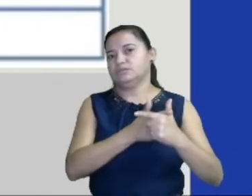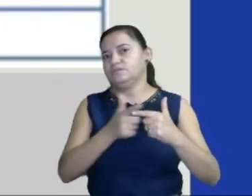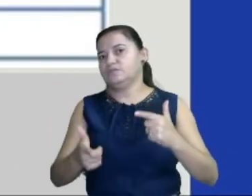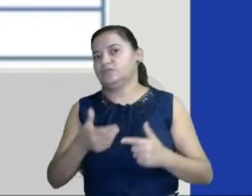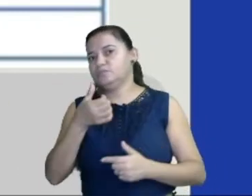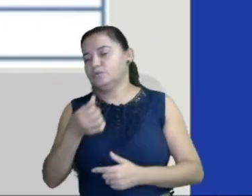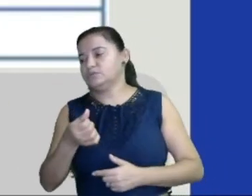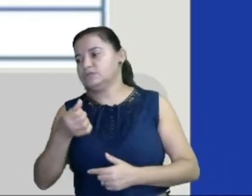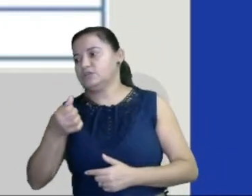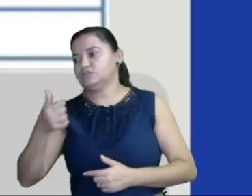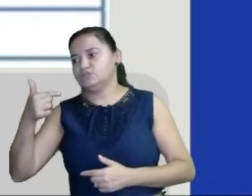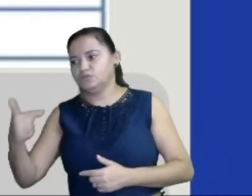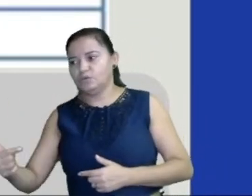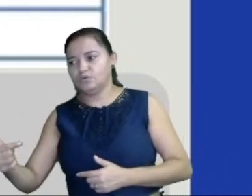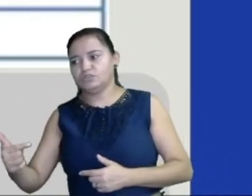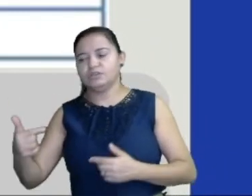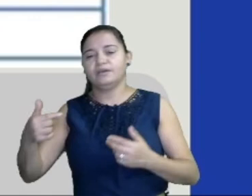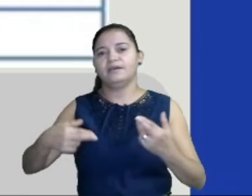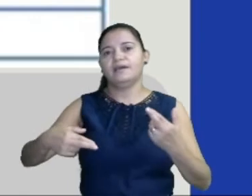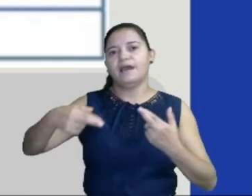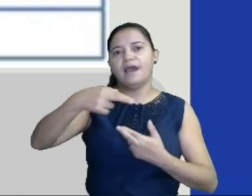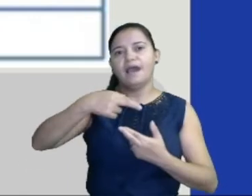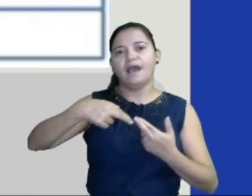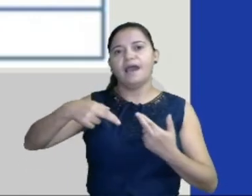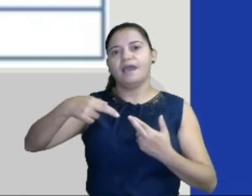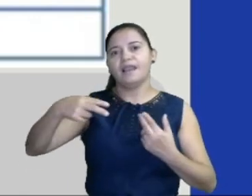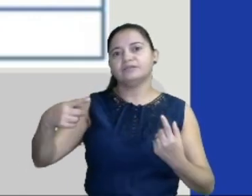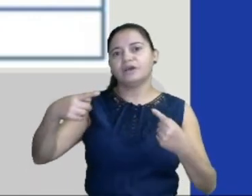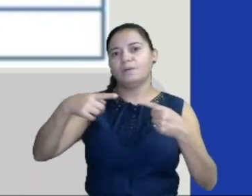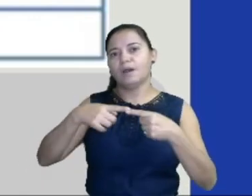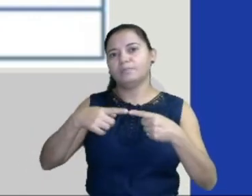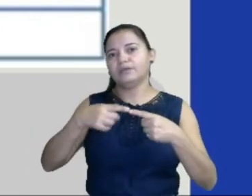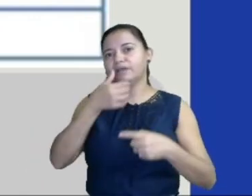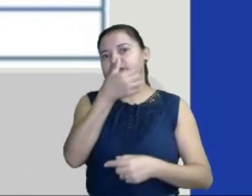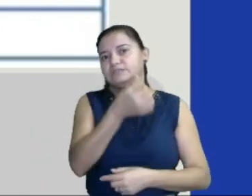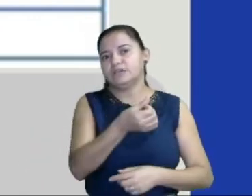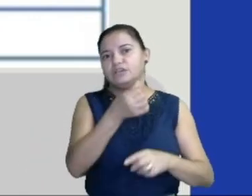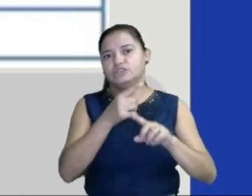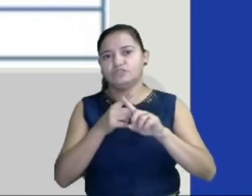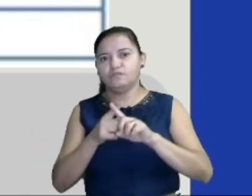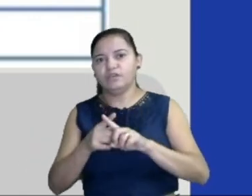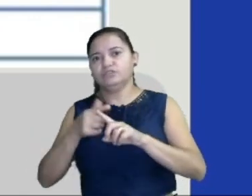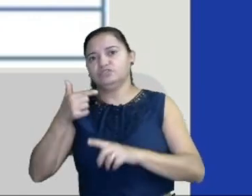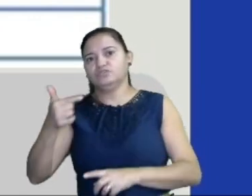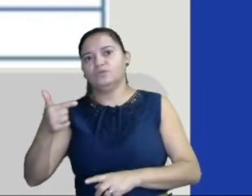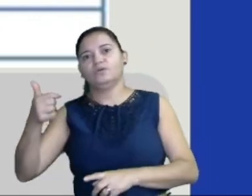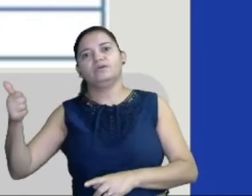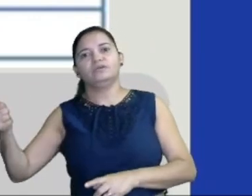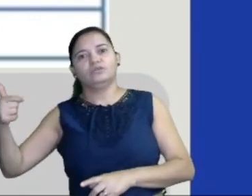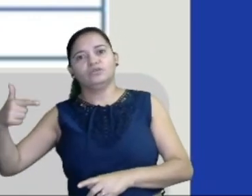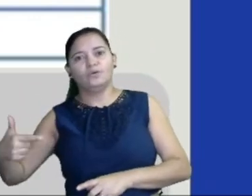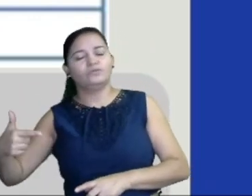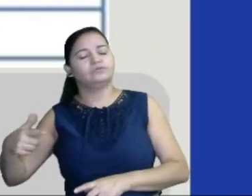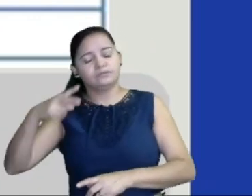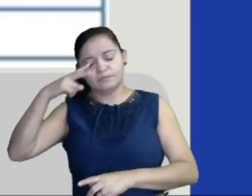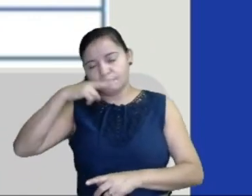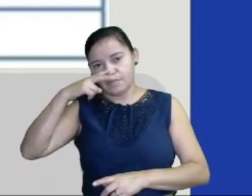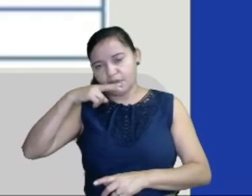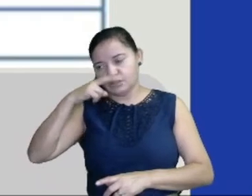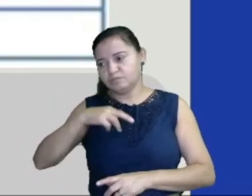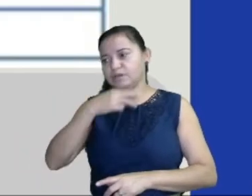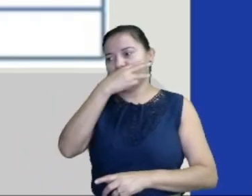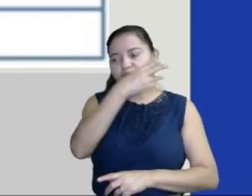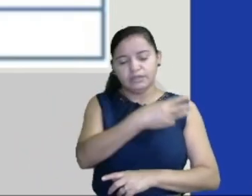de seis para 12 é que eu tive uma multiplicação por dois seja os dois 12 e lá no divisor a mesma relação